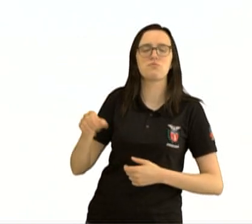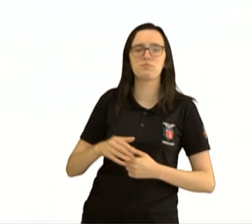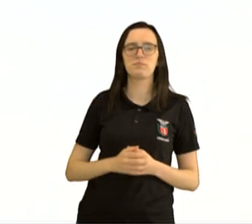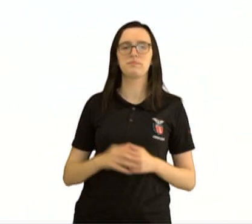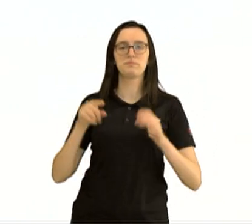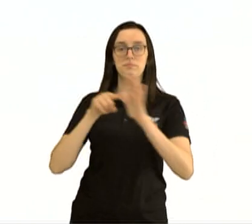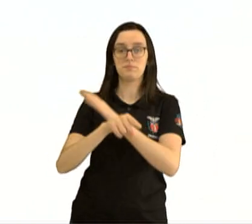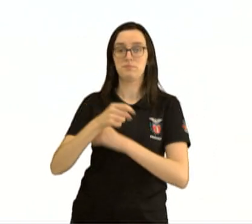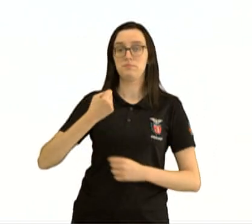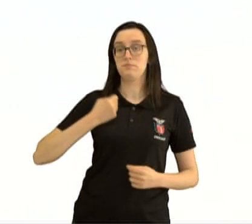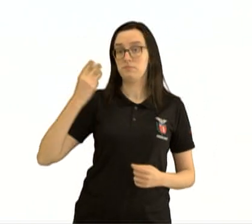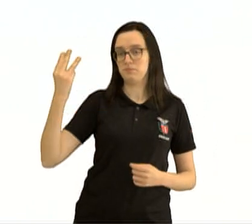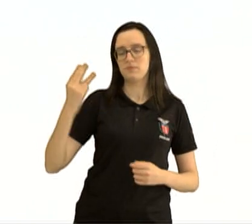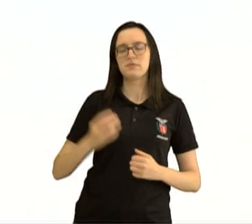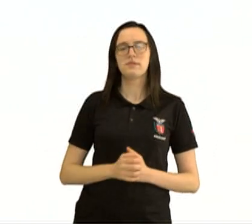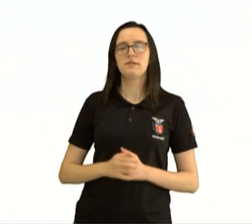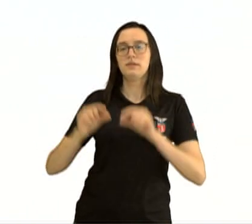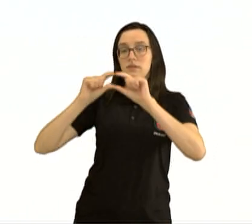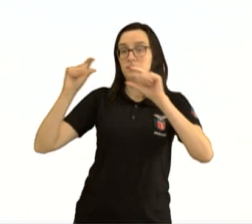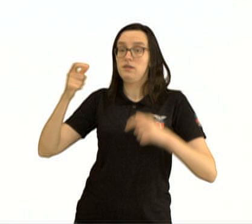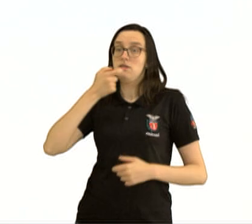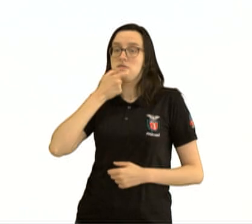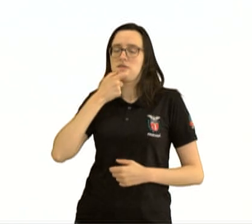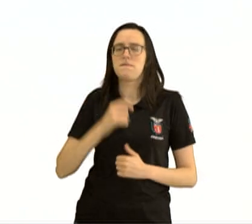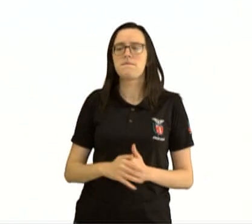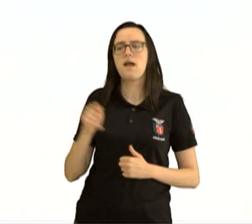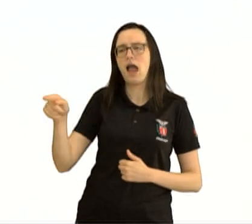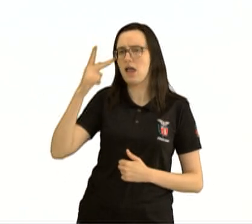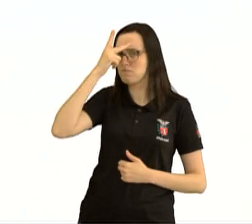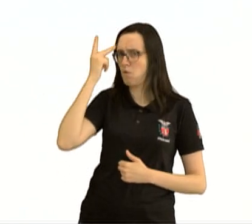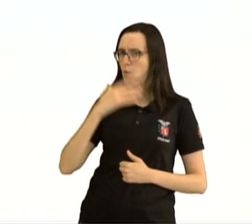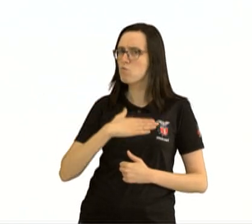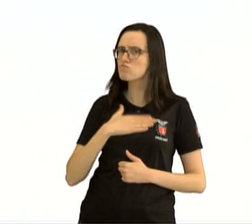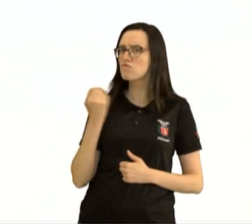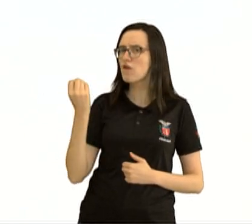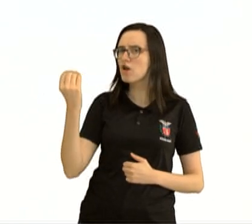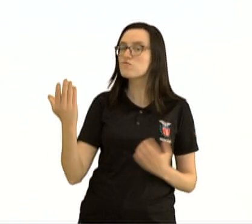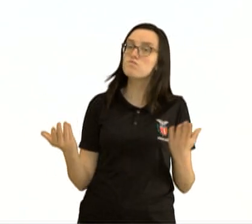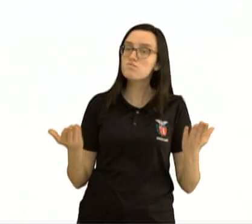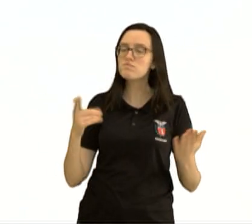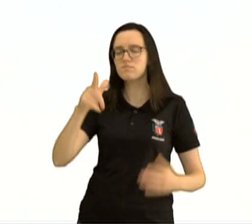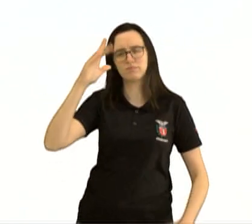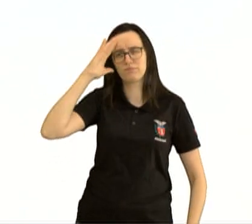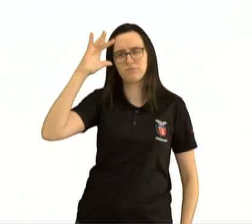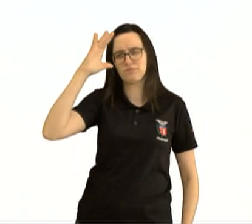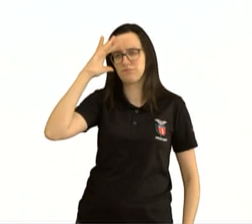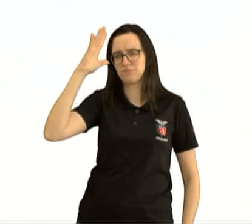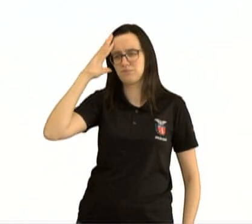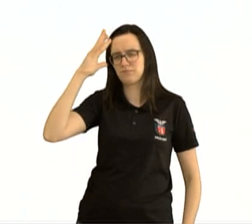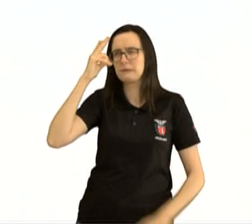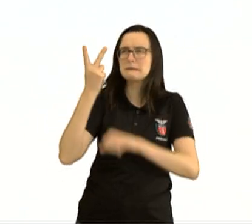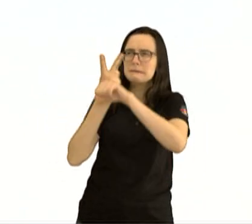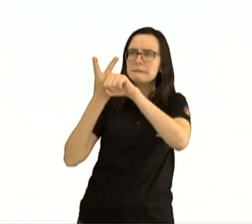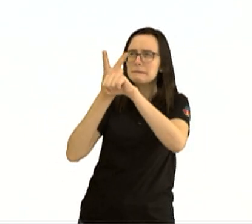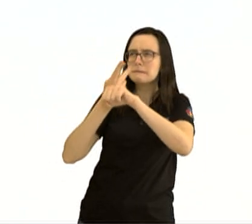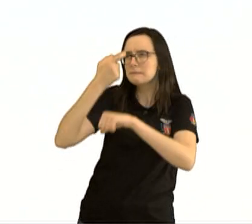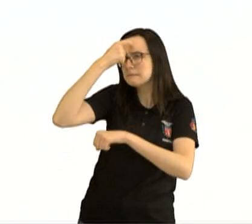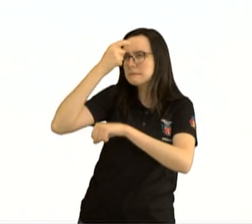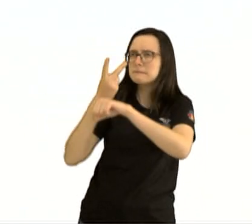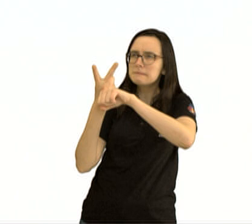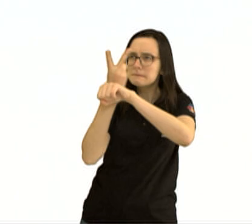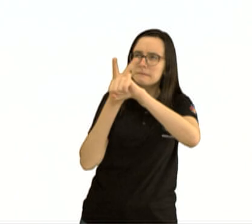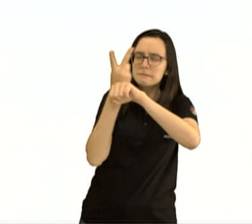3. Did she like the trip? Essa pessoa, ela gostou da viagem? Pensa aí, busca na tua memória sobre quem a